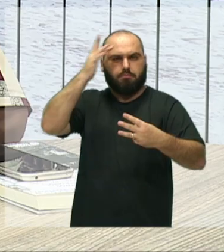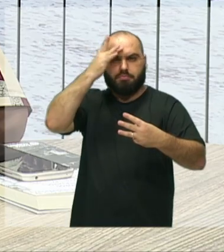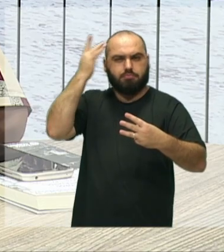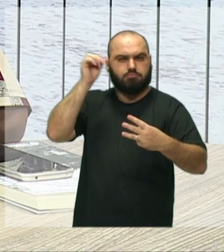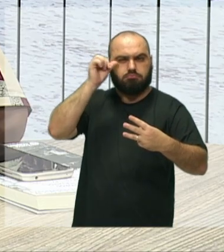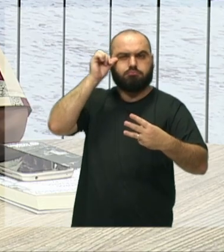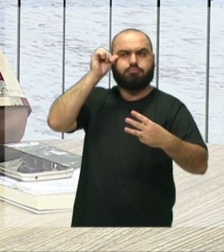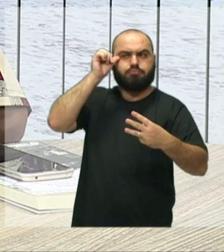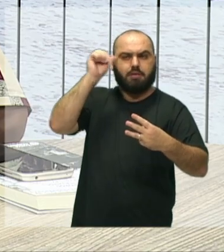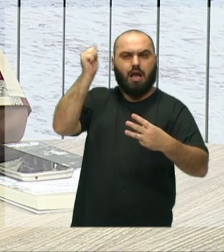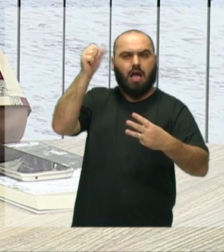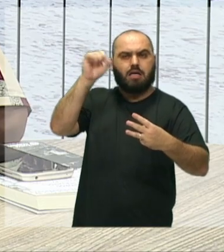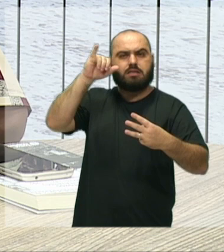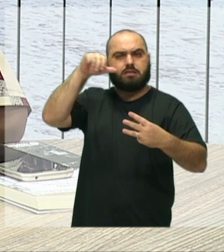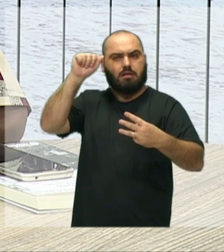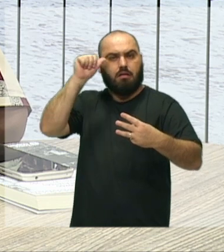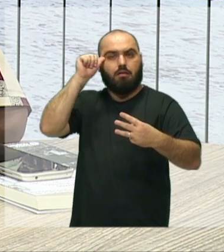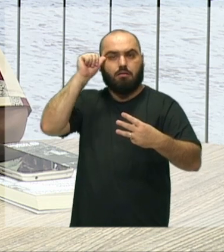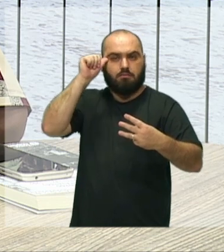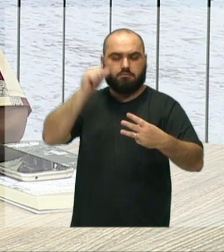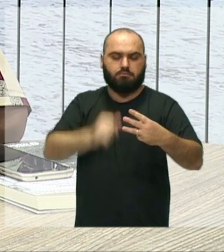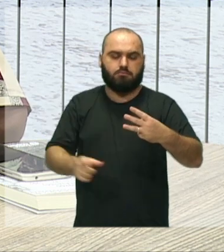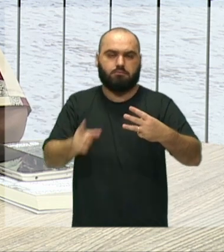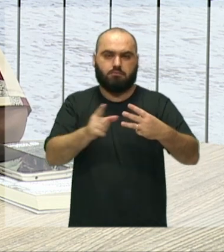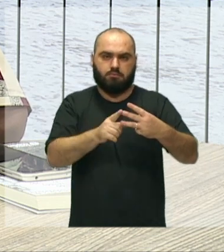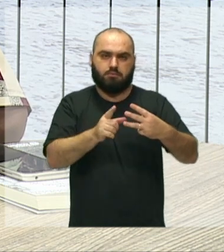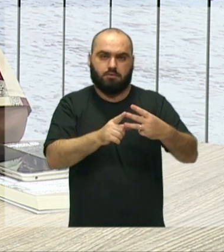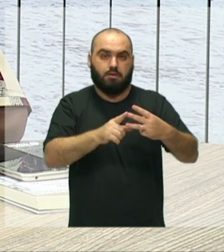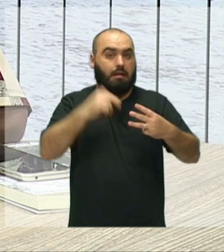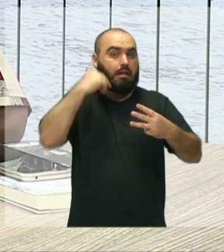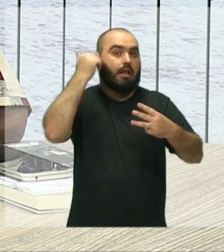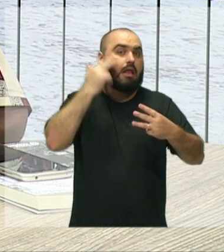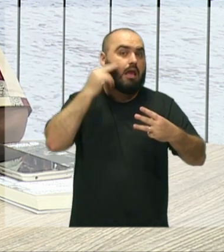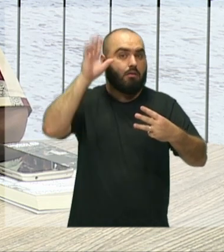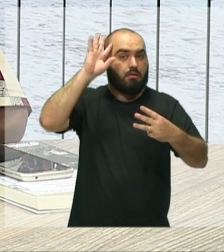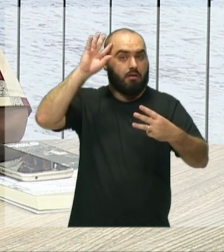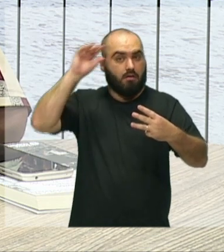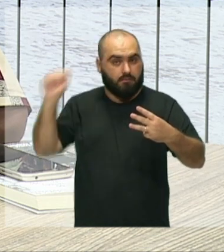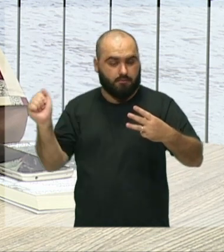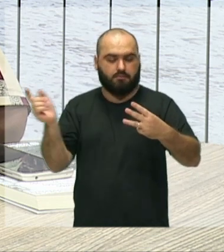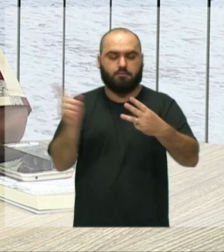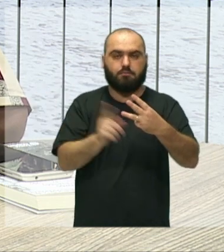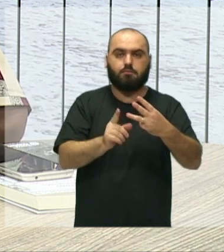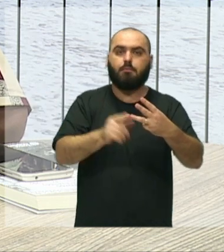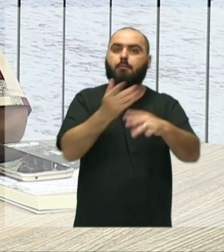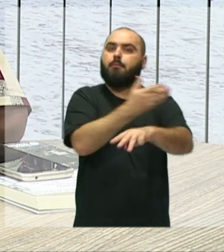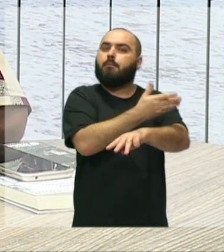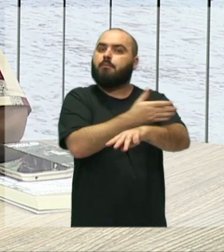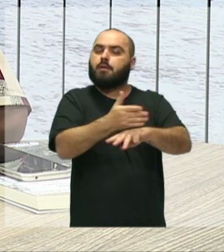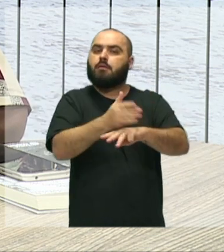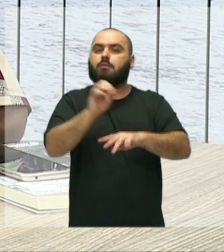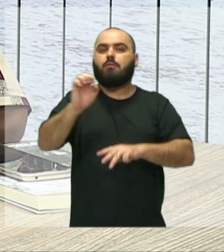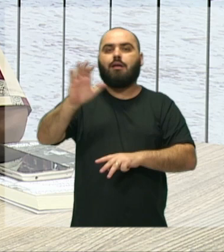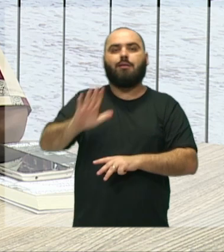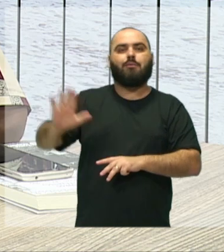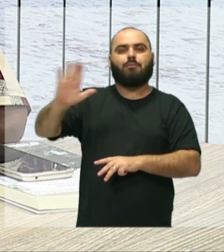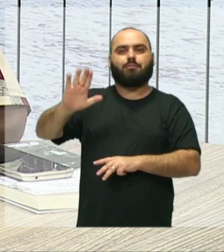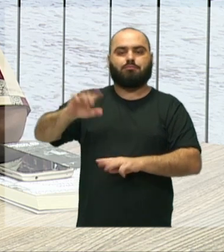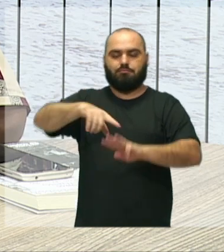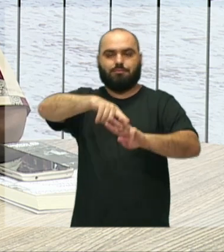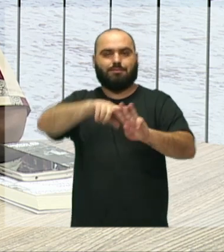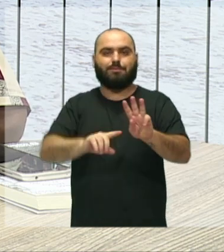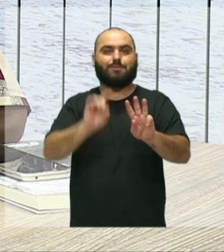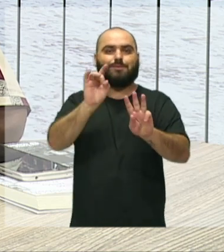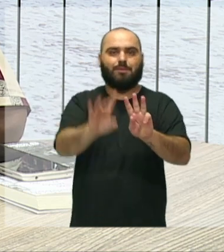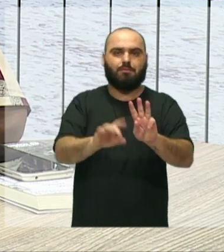os índios da América, a raça negra, que seriam os africanos, e a raça branca, que seriam os europeus. Então, isso